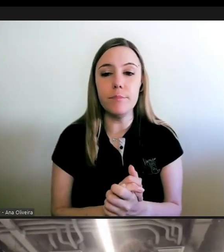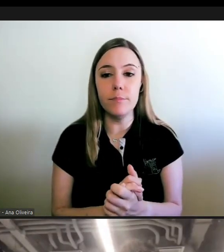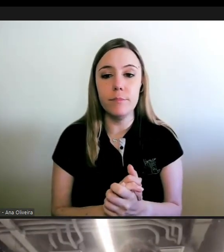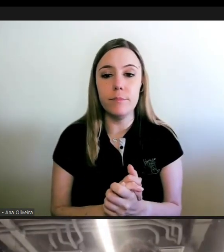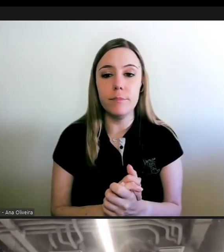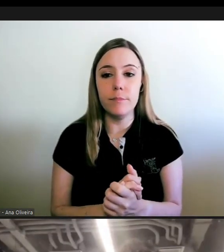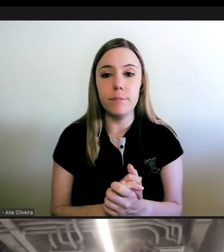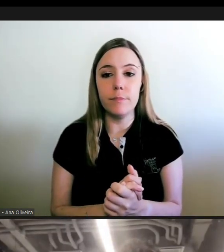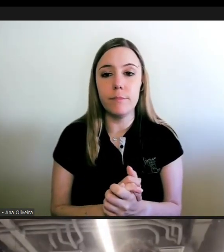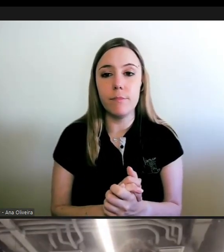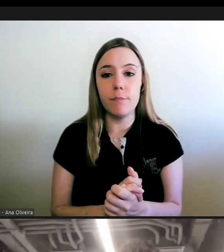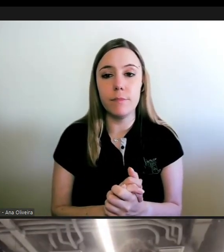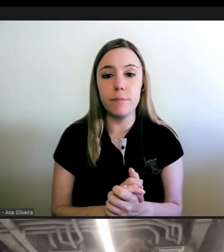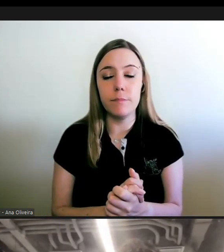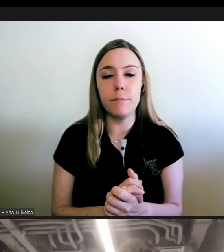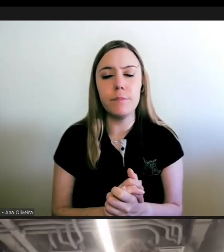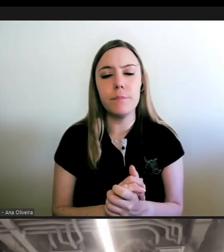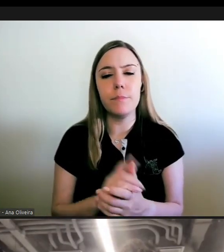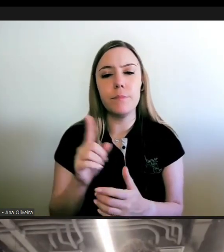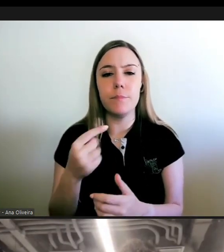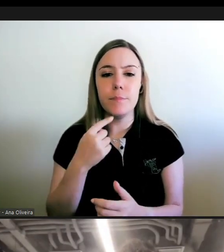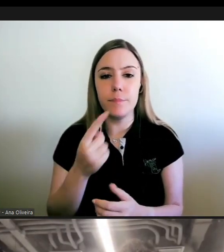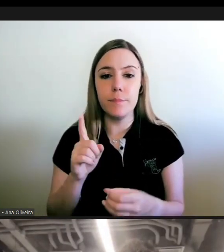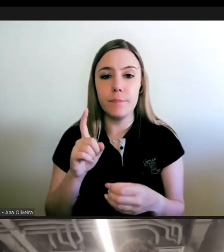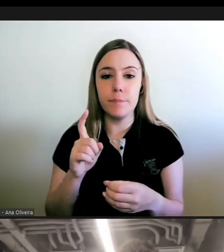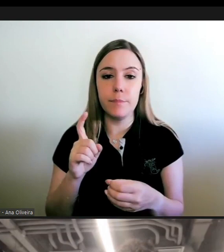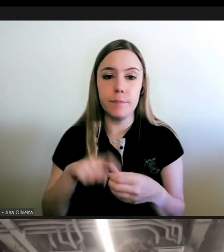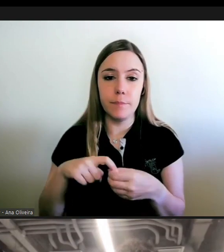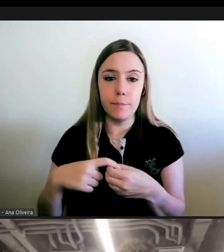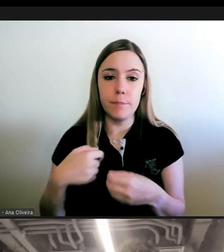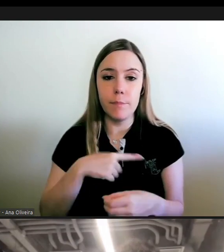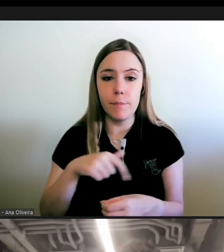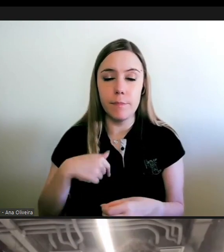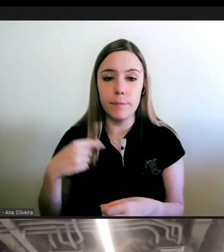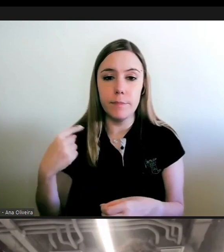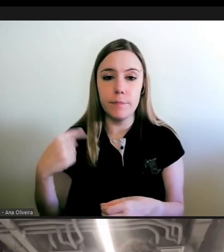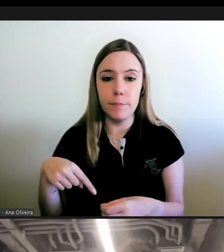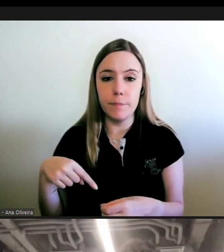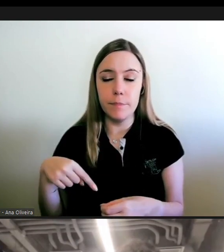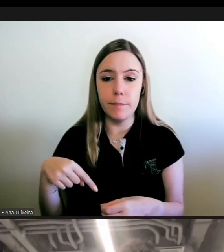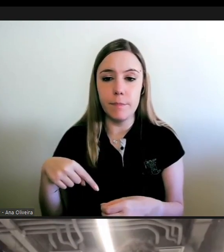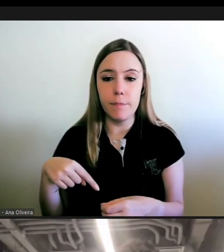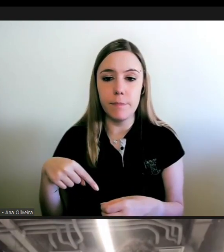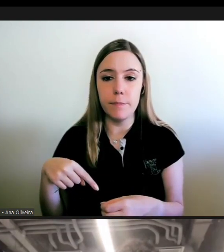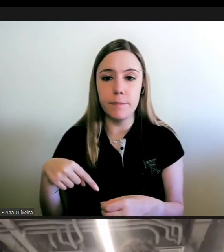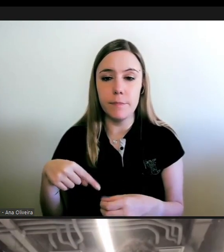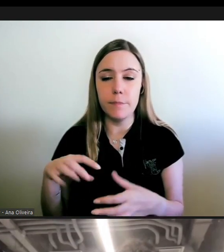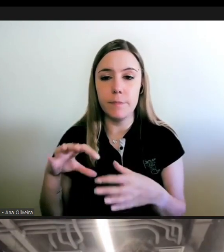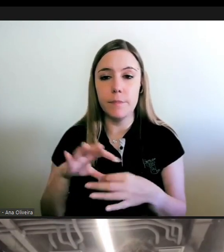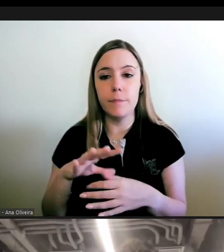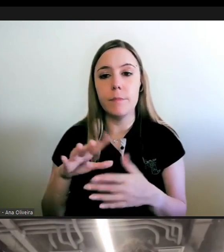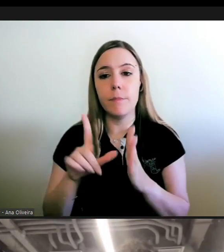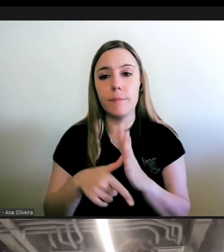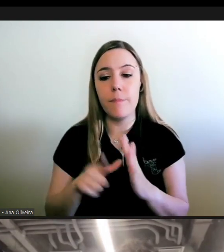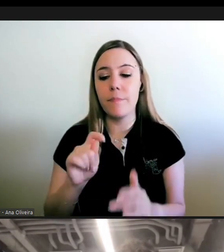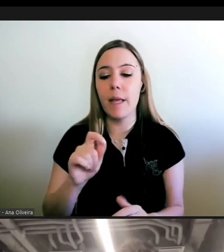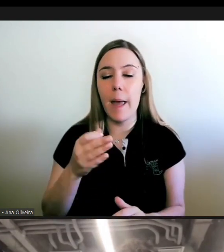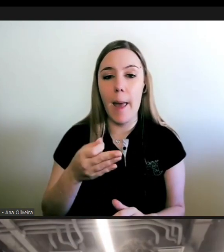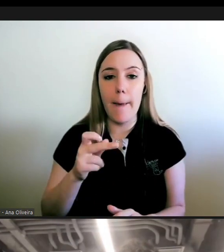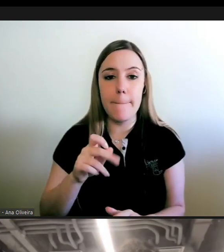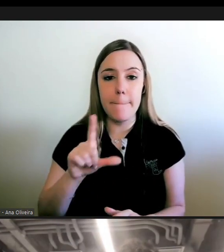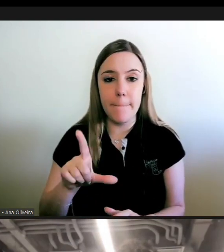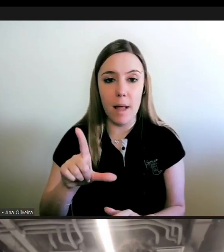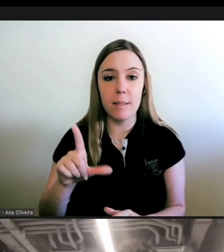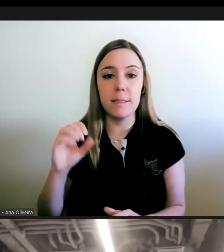e vou chamar a esse propósito as parcerias que temos no quadro do projeto EPAL Zero,